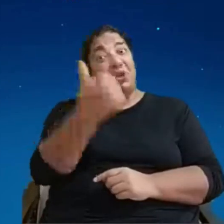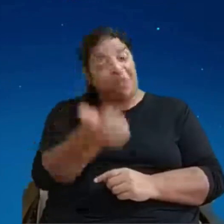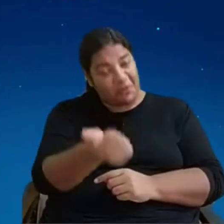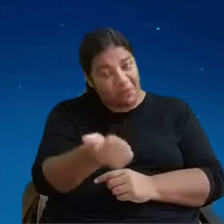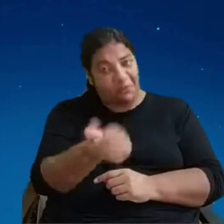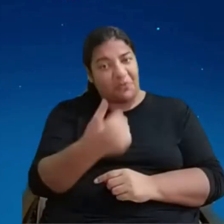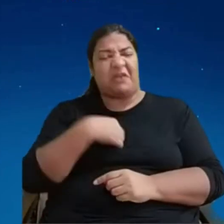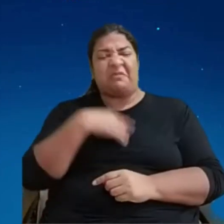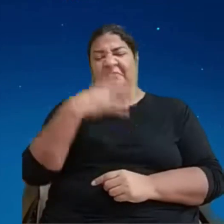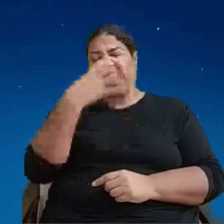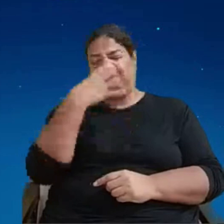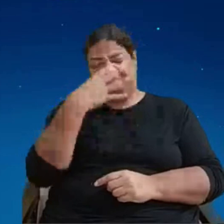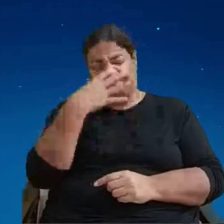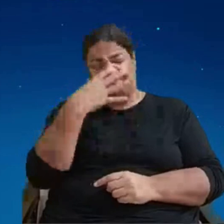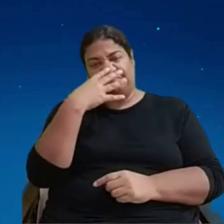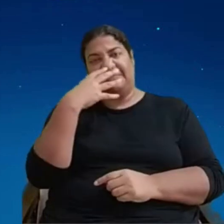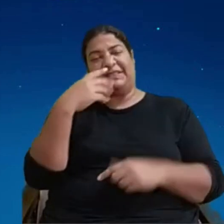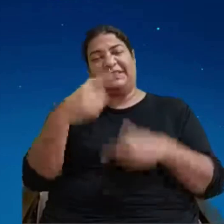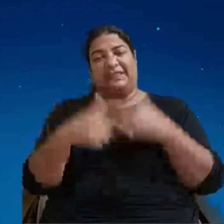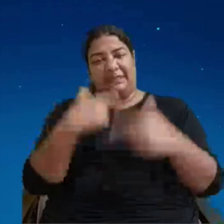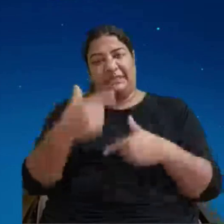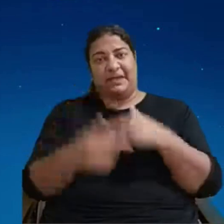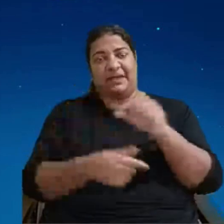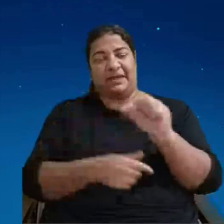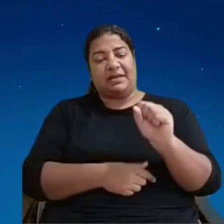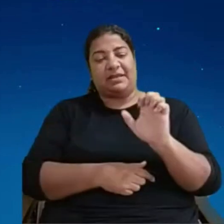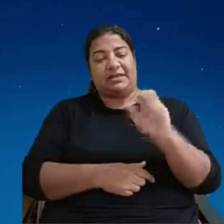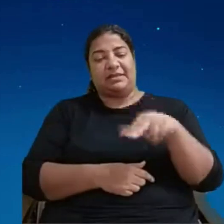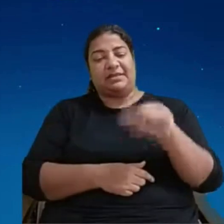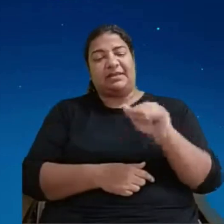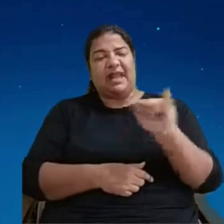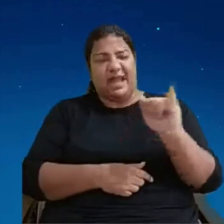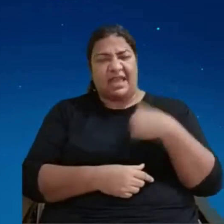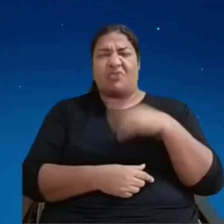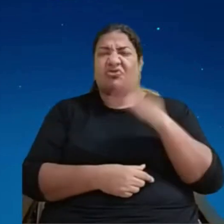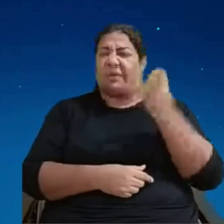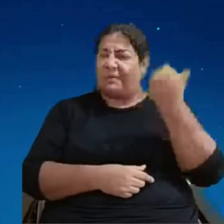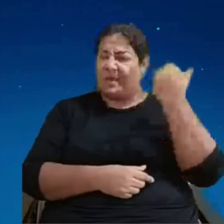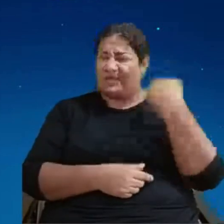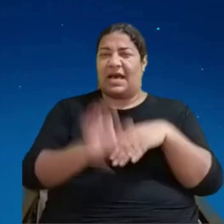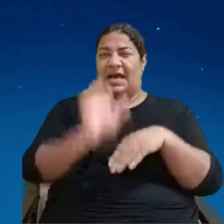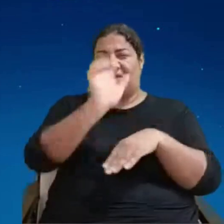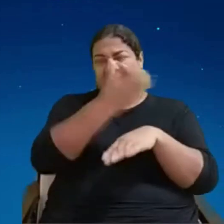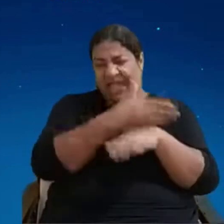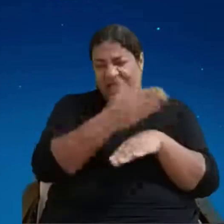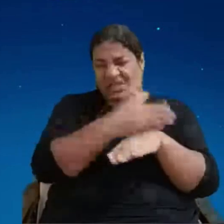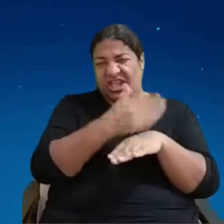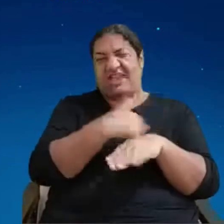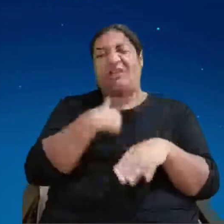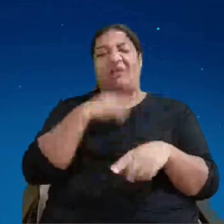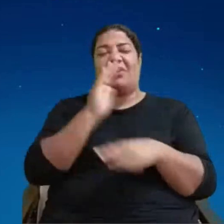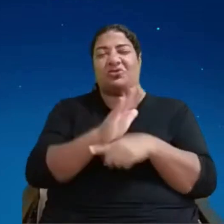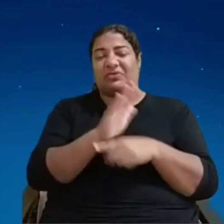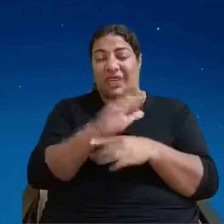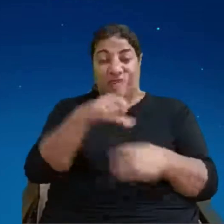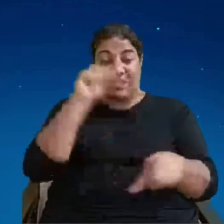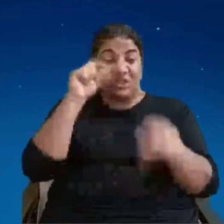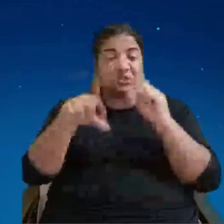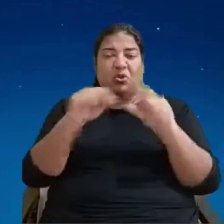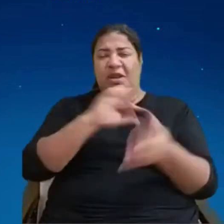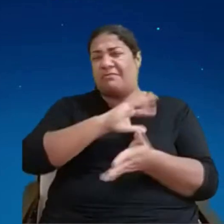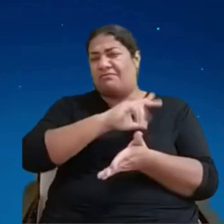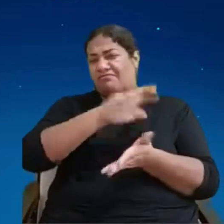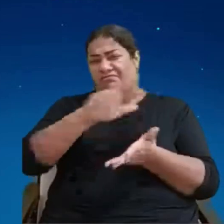pelo trabalho do Senai. Selecionei muitos alunos, estagiários do Senai, em todas as áreas. Senai C-Ticket, Senai